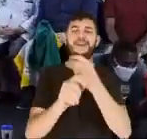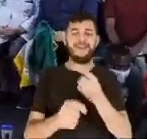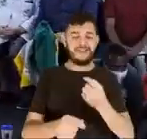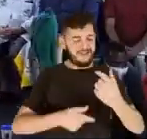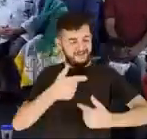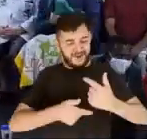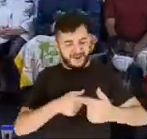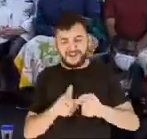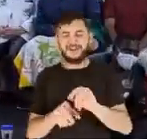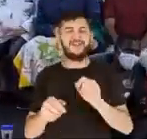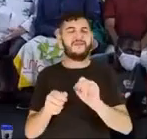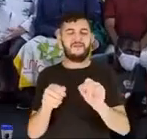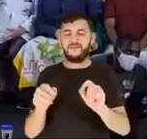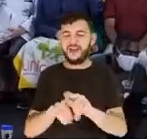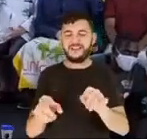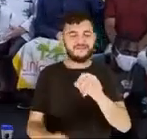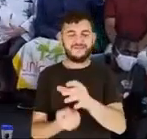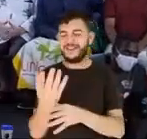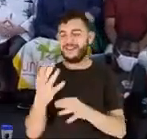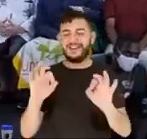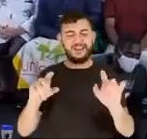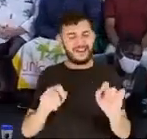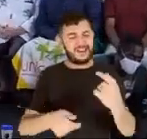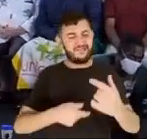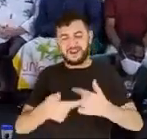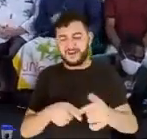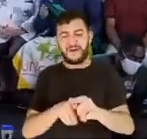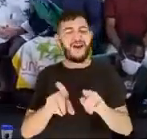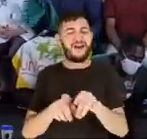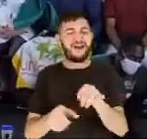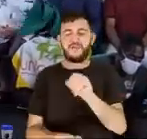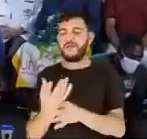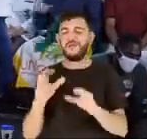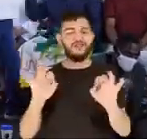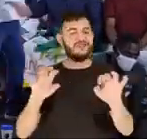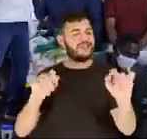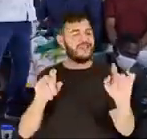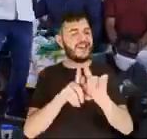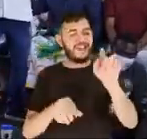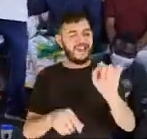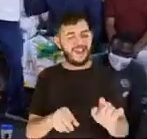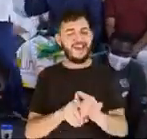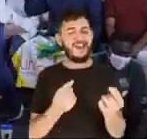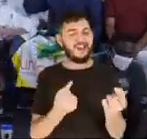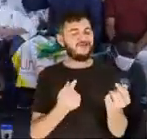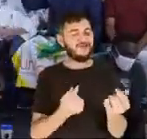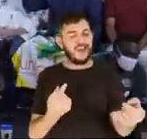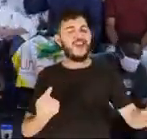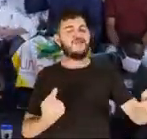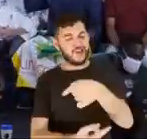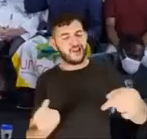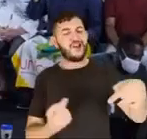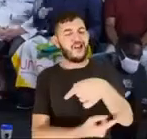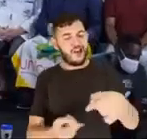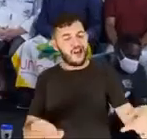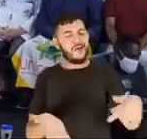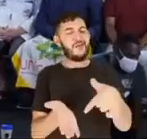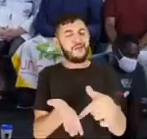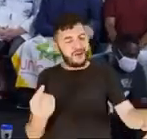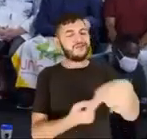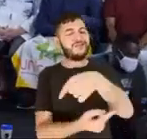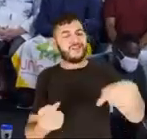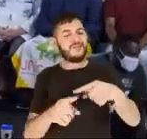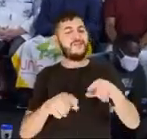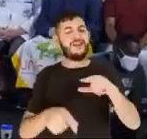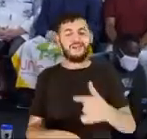copo, sem produzir uma folha de papel. É dinheiro circulando, é papel circulando e não gera emprego, não gera produto,